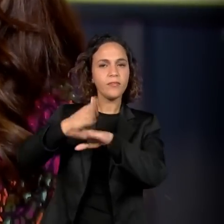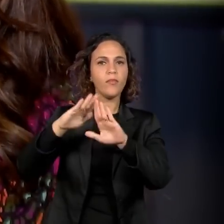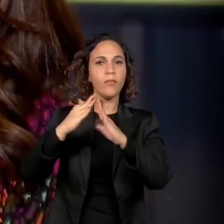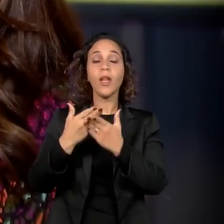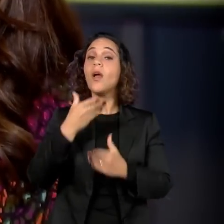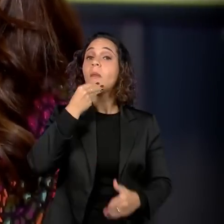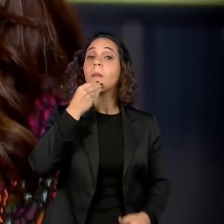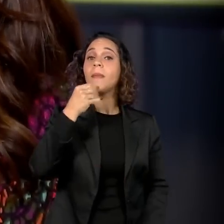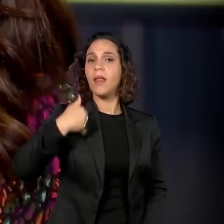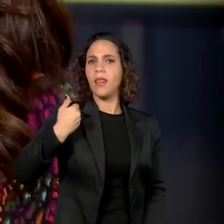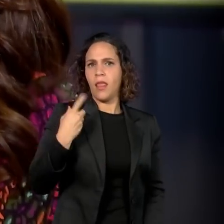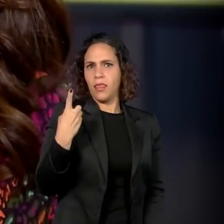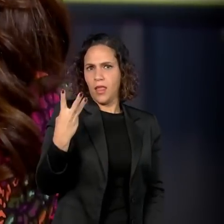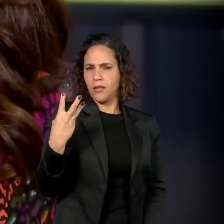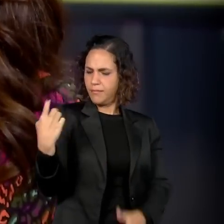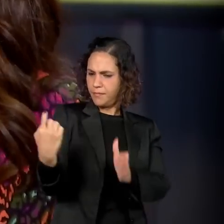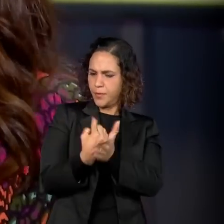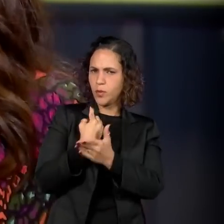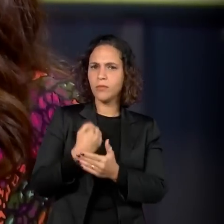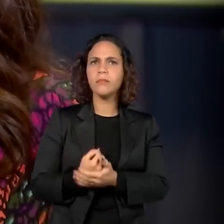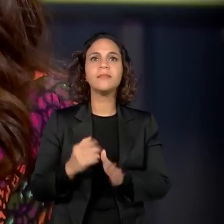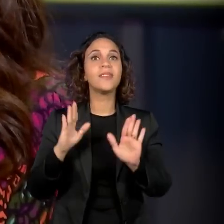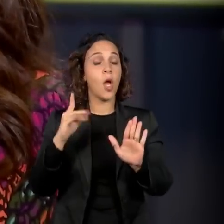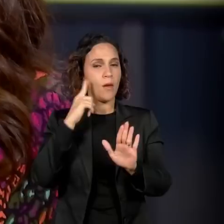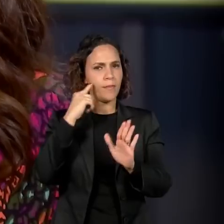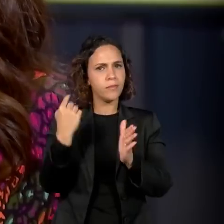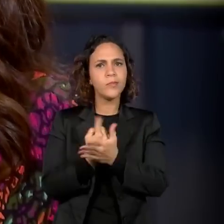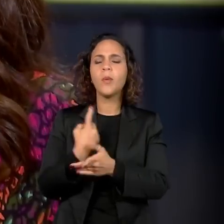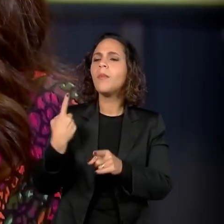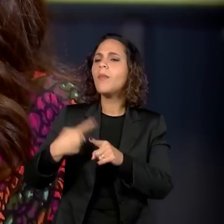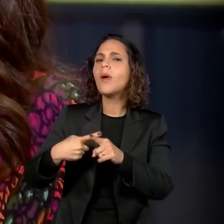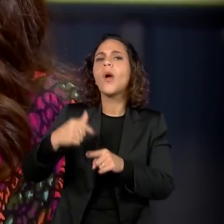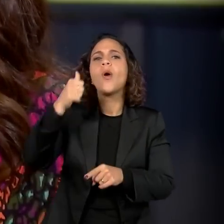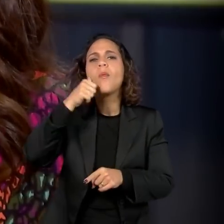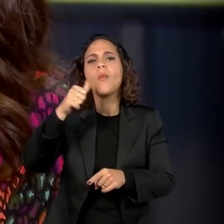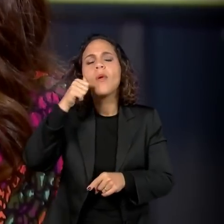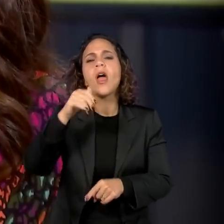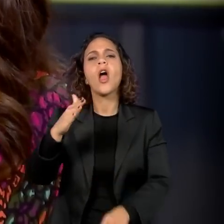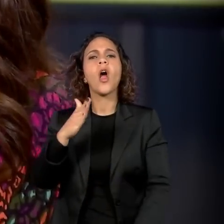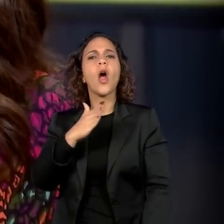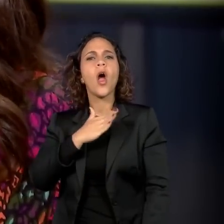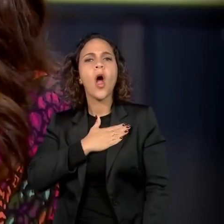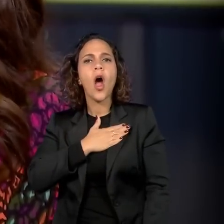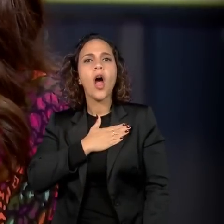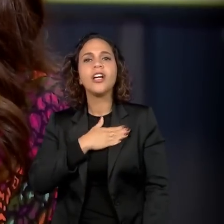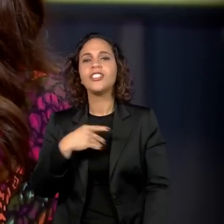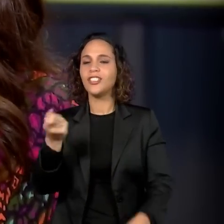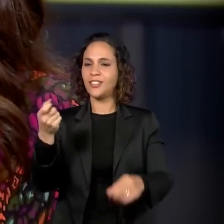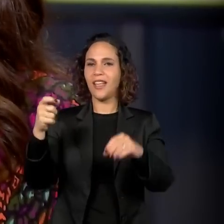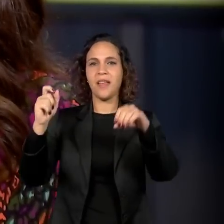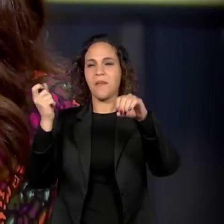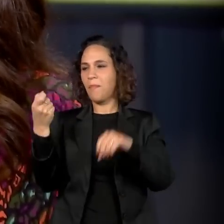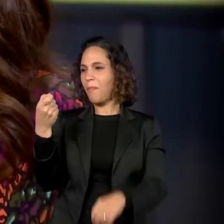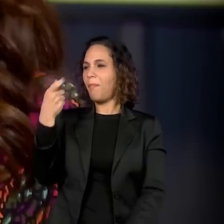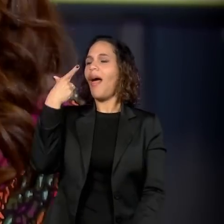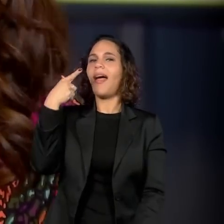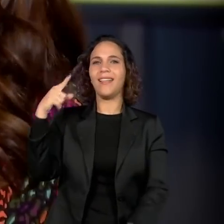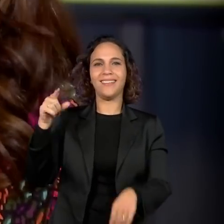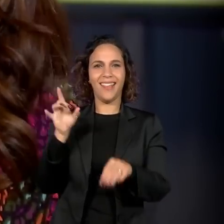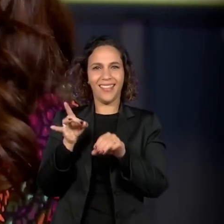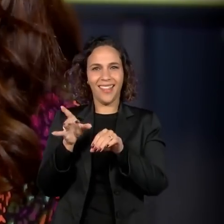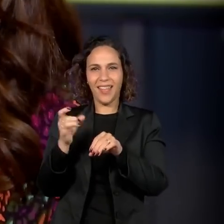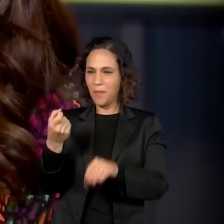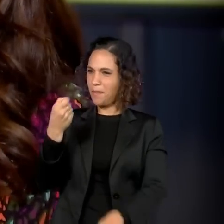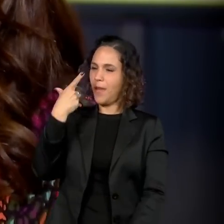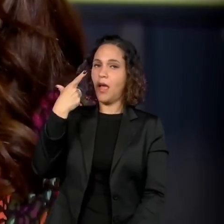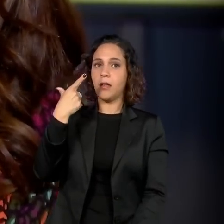de 13 anos me perguntou olha a pergunta, por que as mulheres gostam que ejacule na cara?